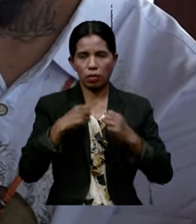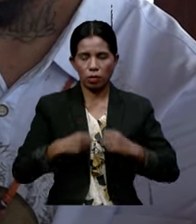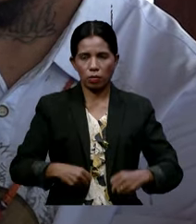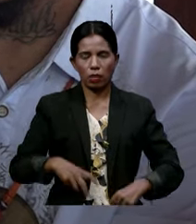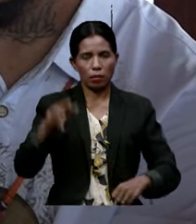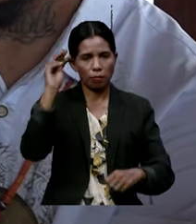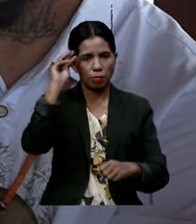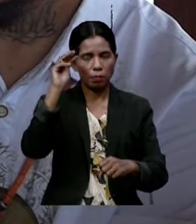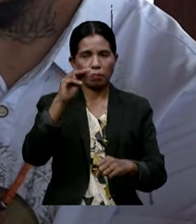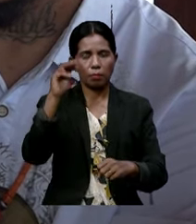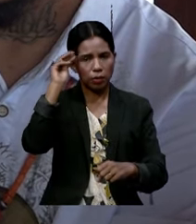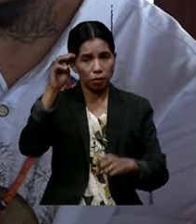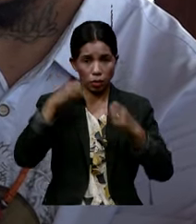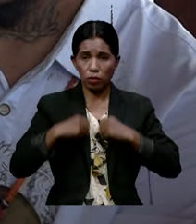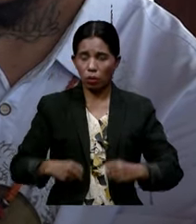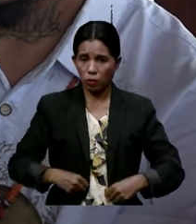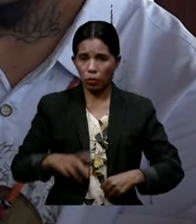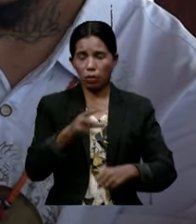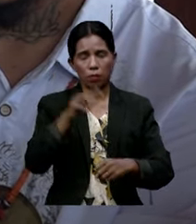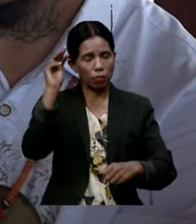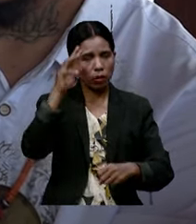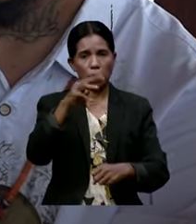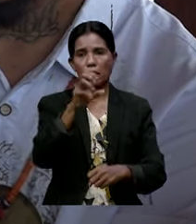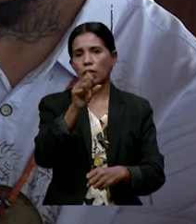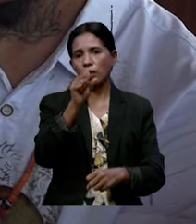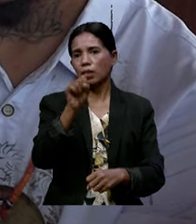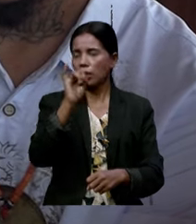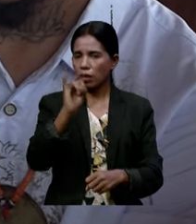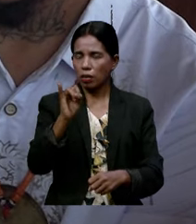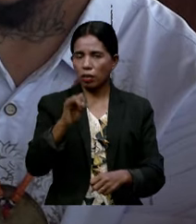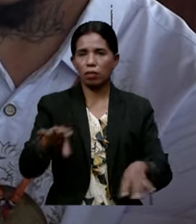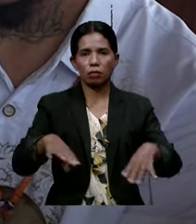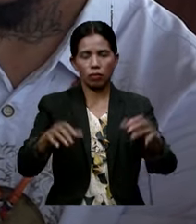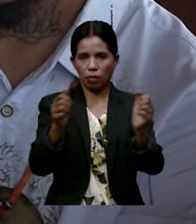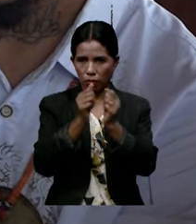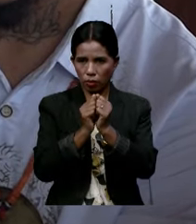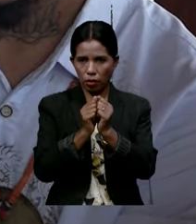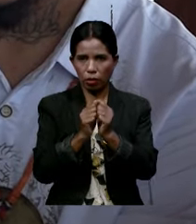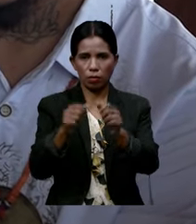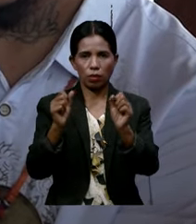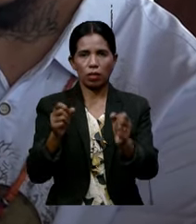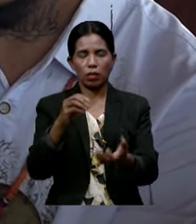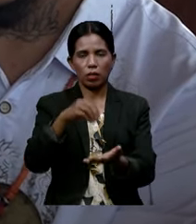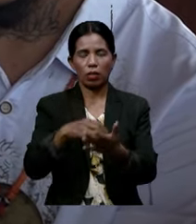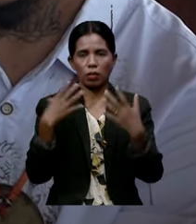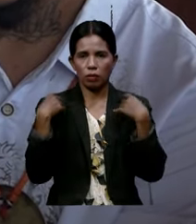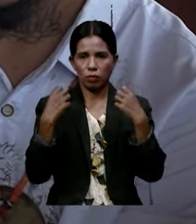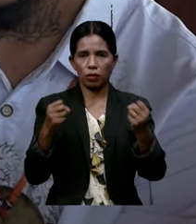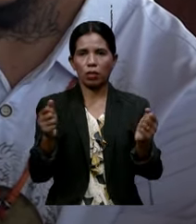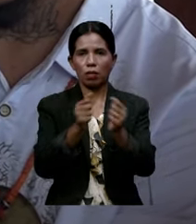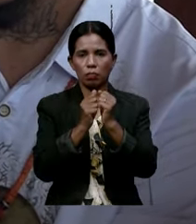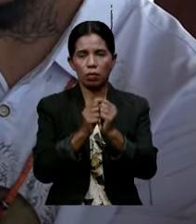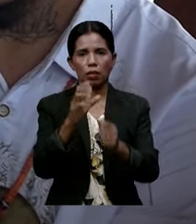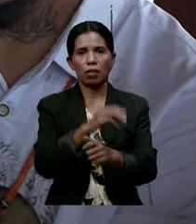maka ministeru da Saudi no mos ministeru solidaridade sosial ba kolaborasaun hamutu atunune tau forsa hamutu kanesan